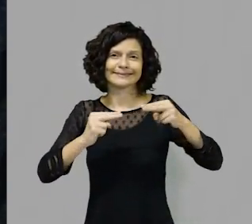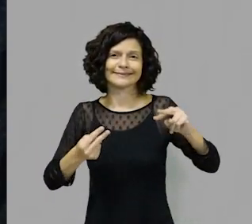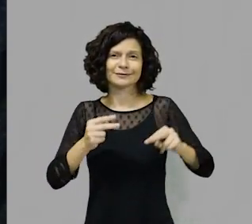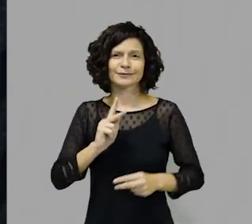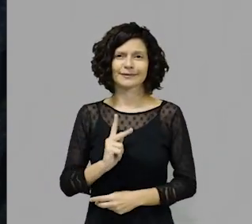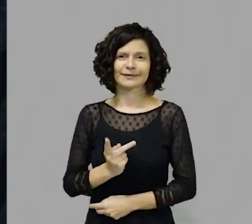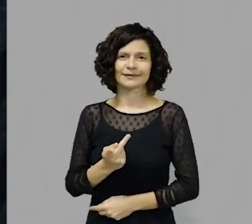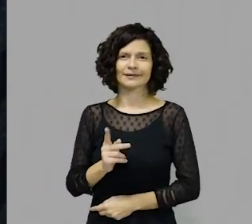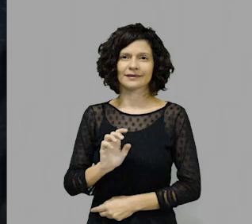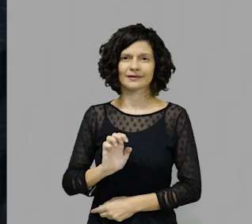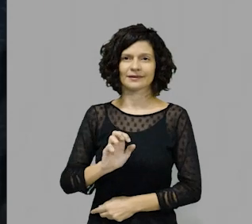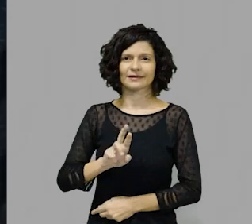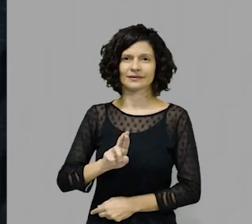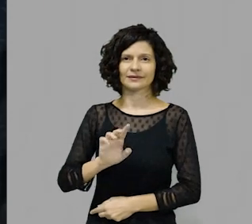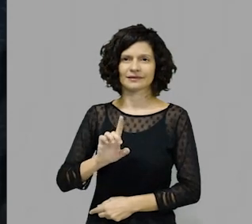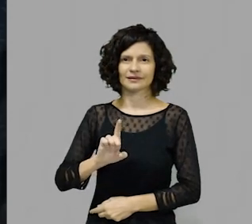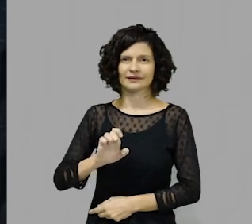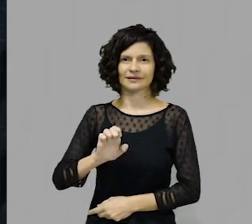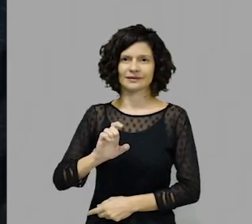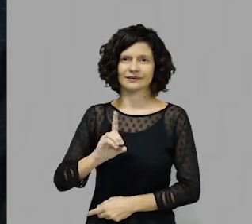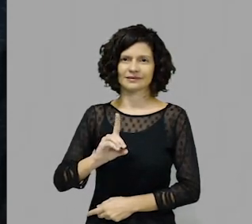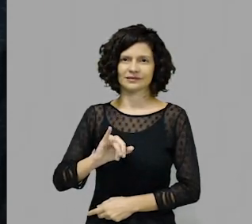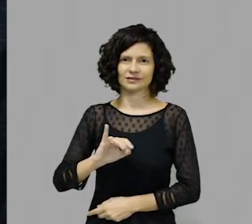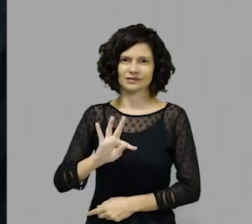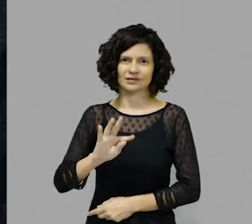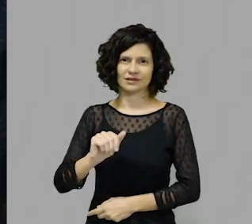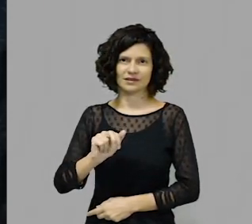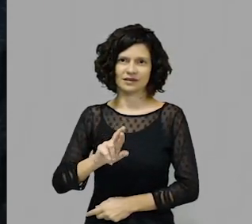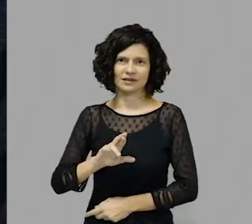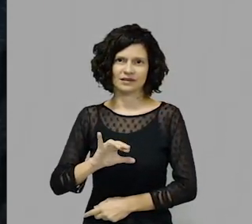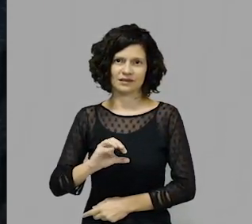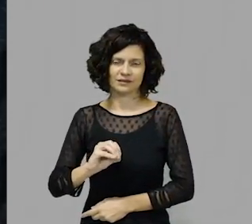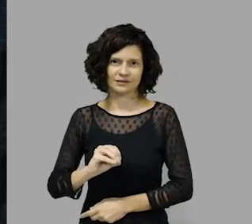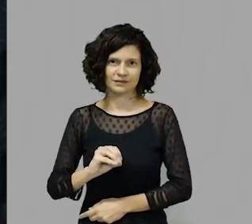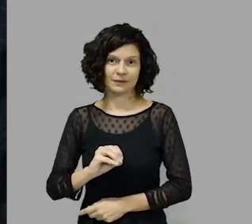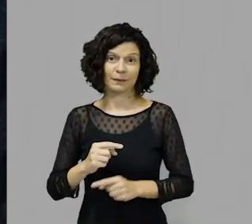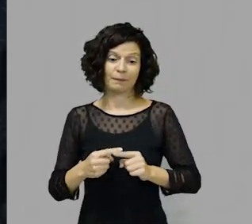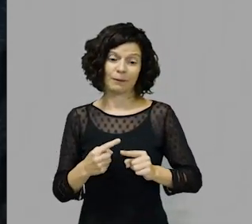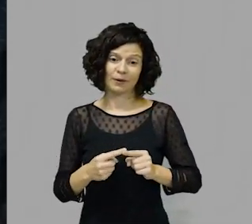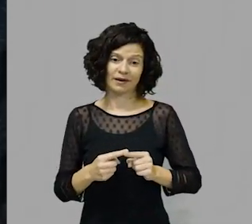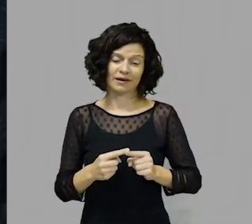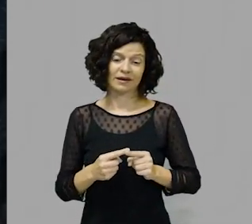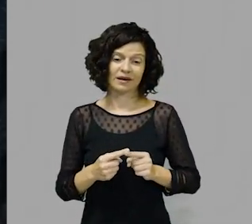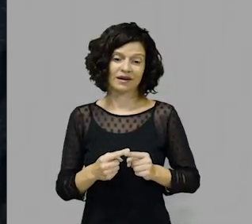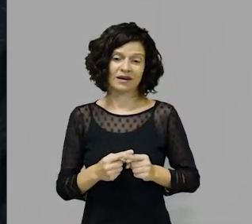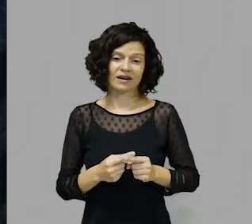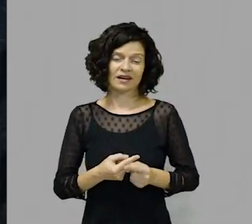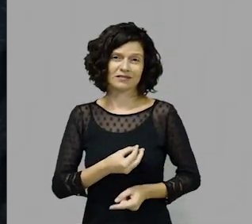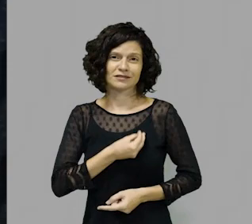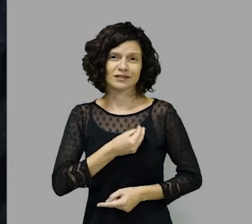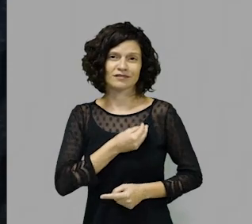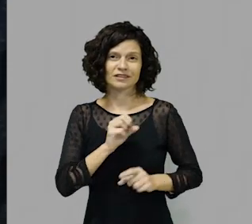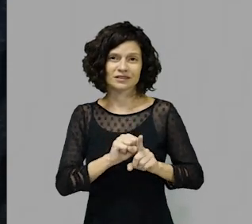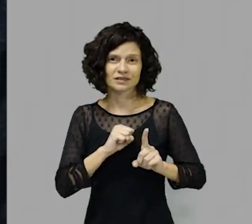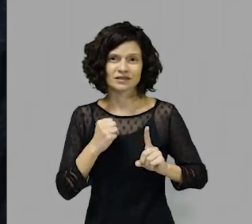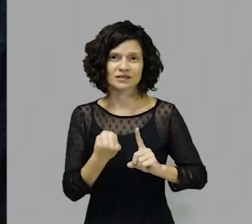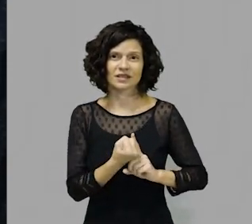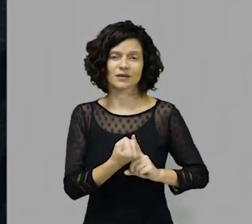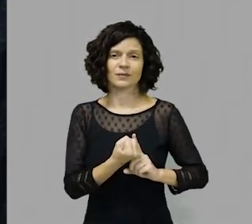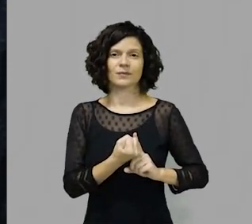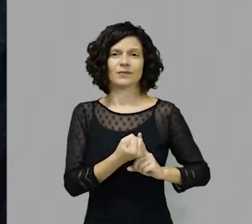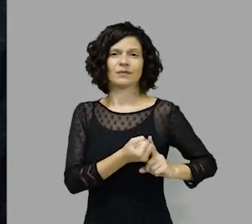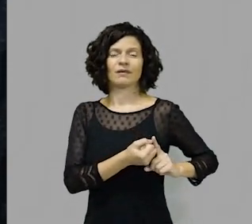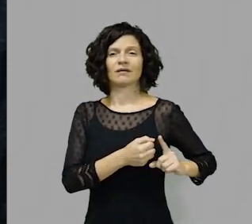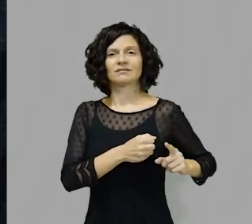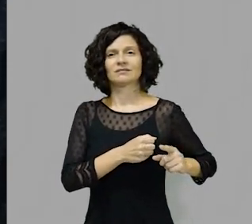nasceu numa família pobre, ela já tem uma socialização marcada ali pelos comportamentos relacionados à pobreza, a